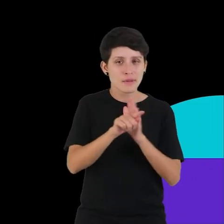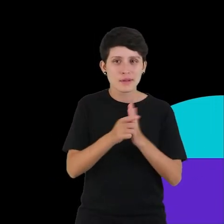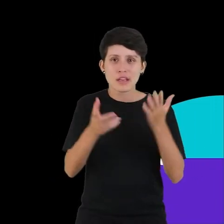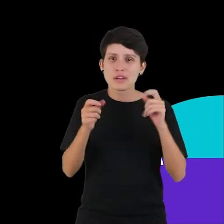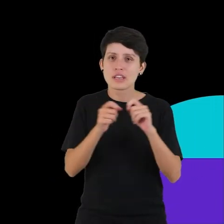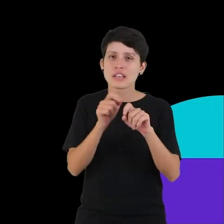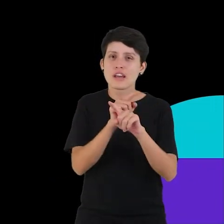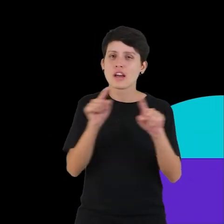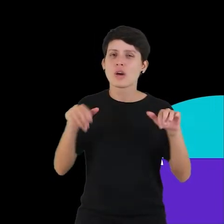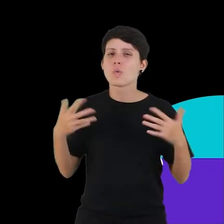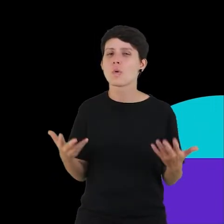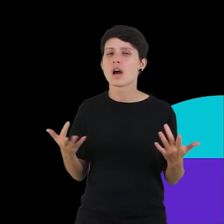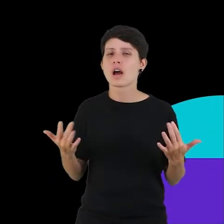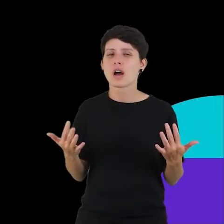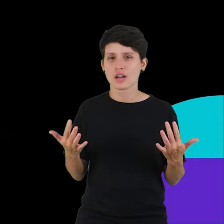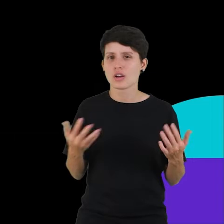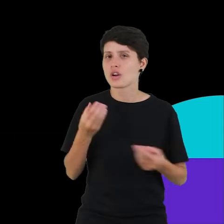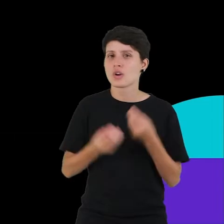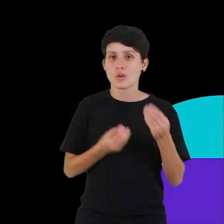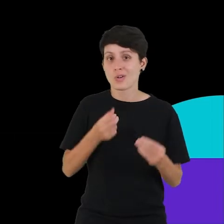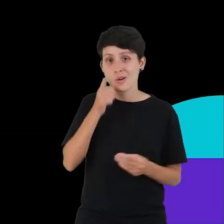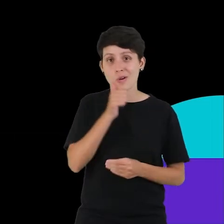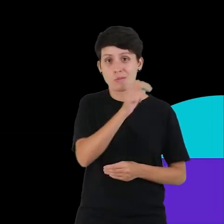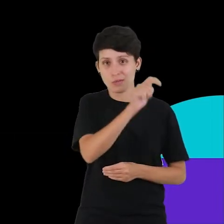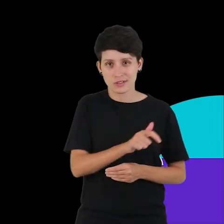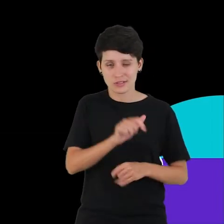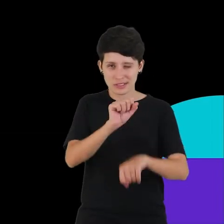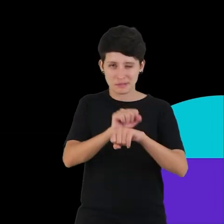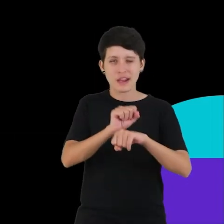vocês conseguirem escanear aqui o QR Code.